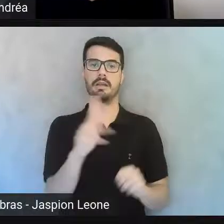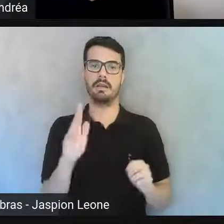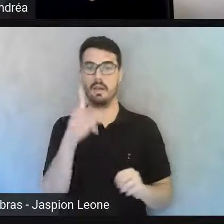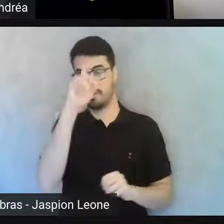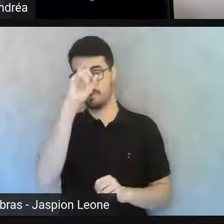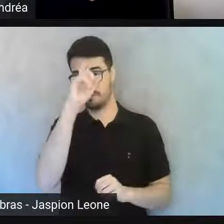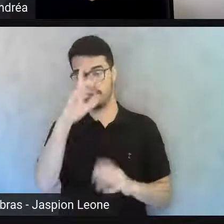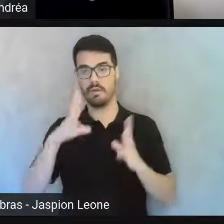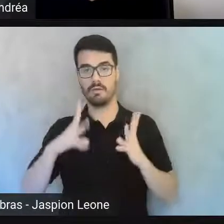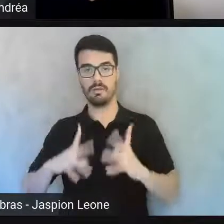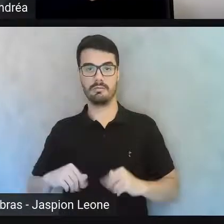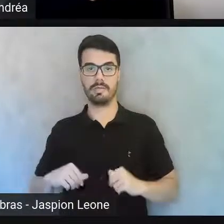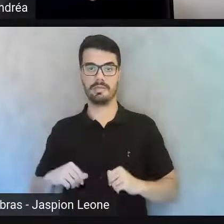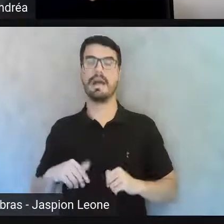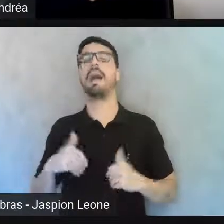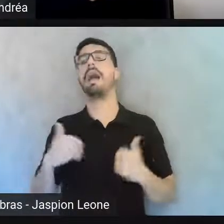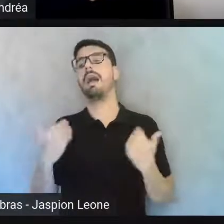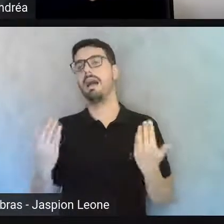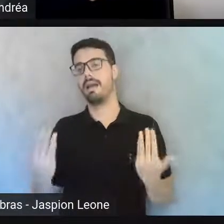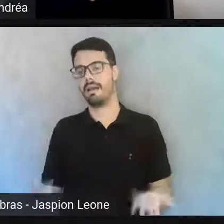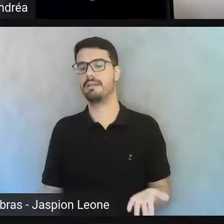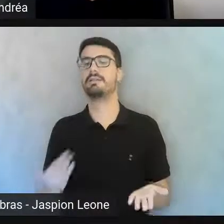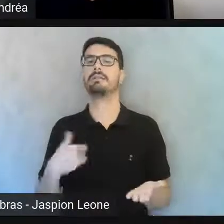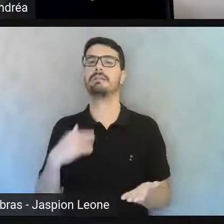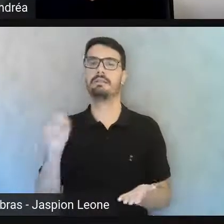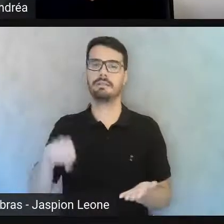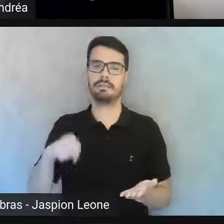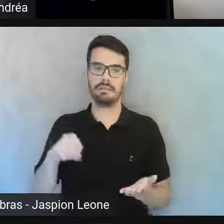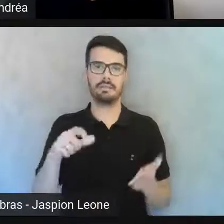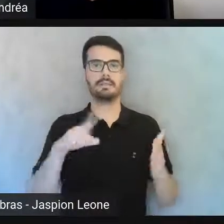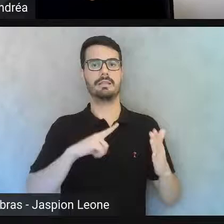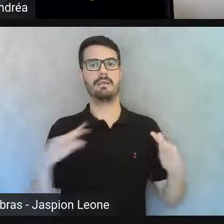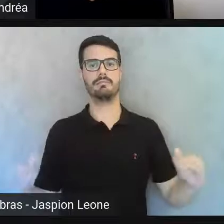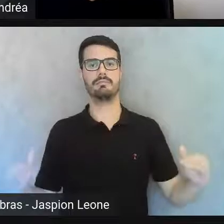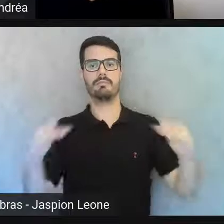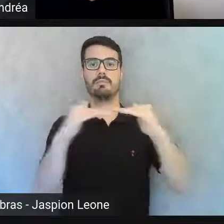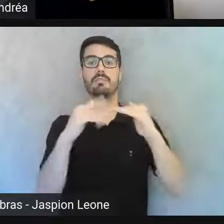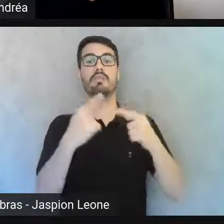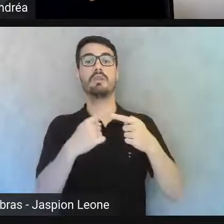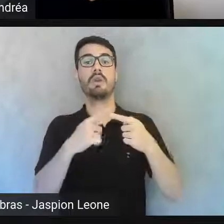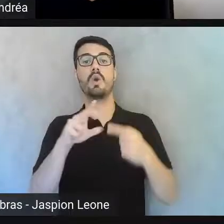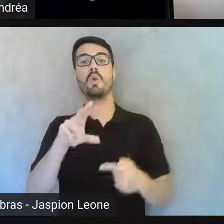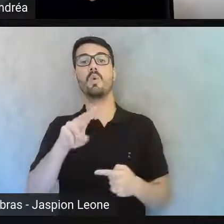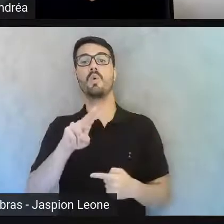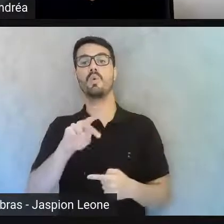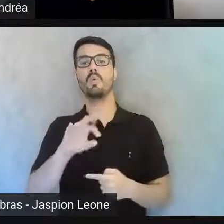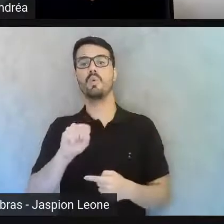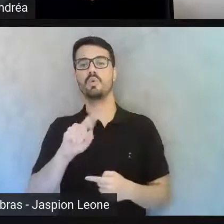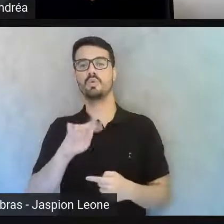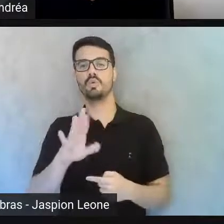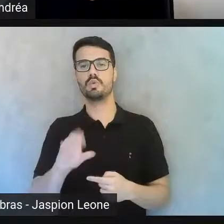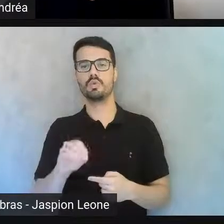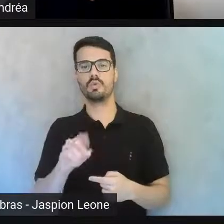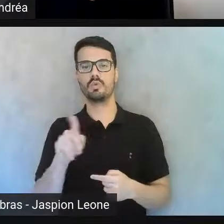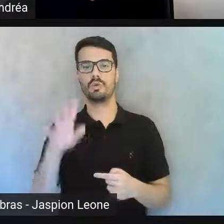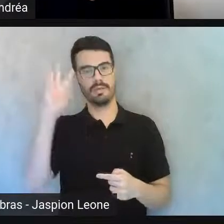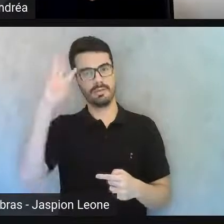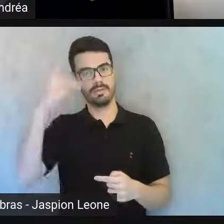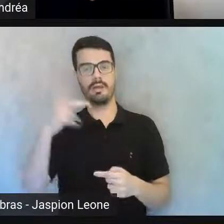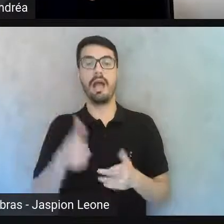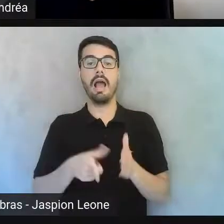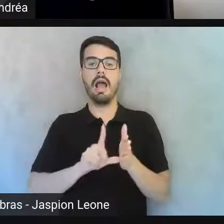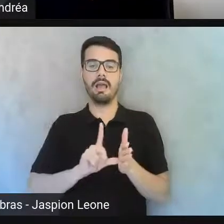é limpeza, aí sim, teria um reequilíbrio, porque esse custo é um caso fortuito, não estava